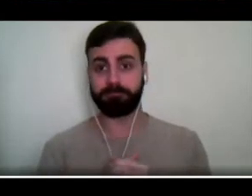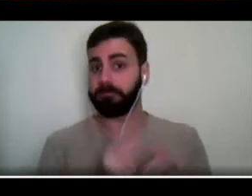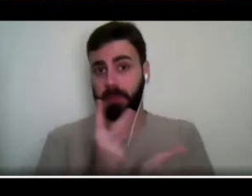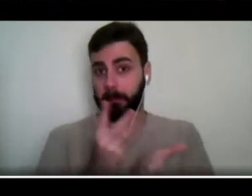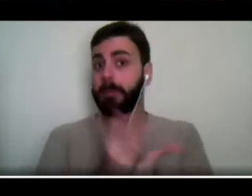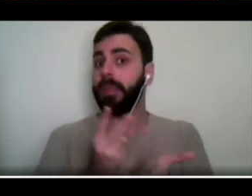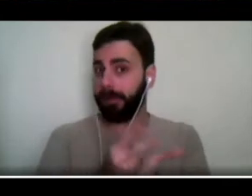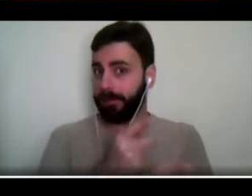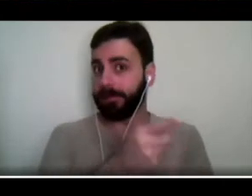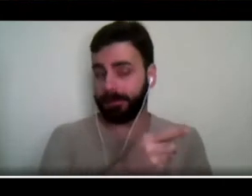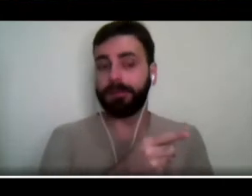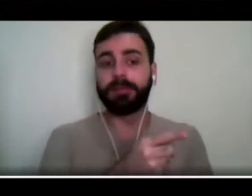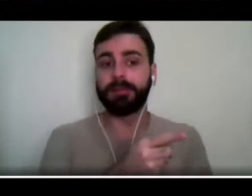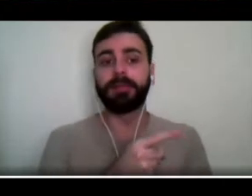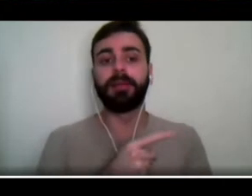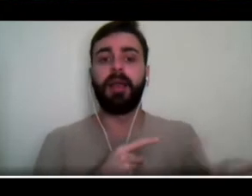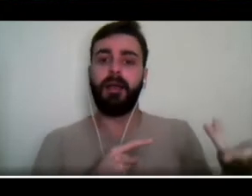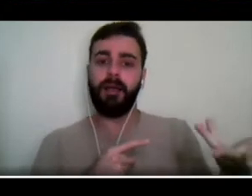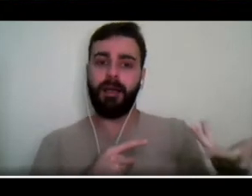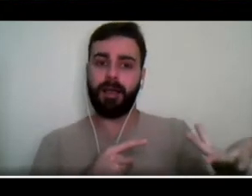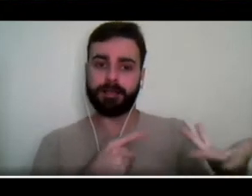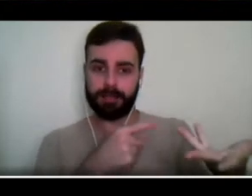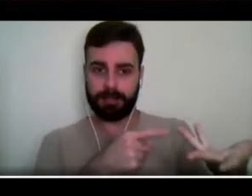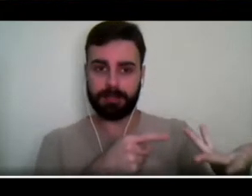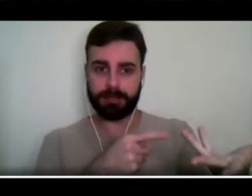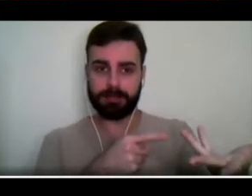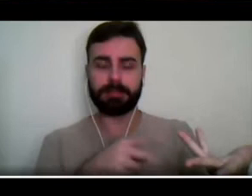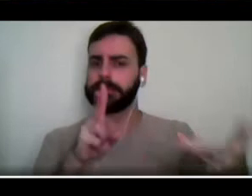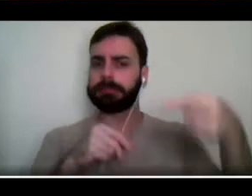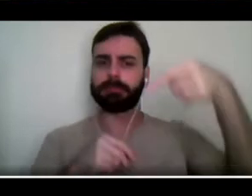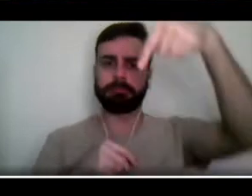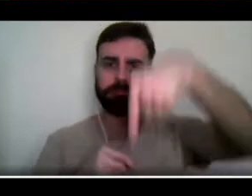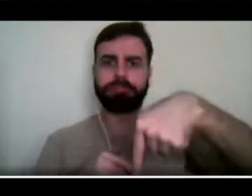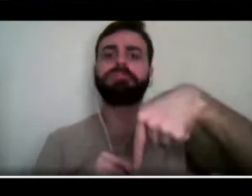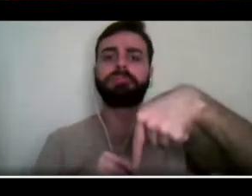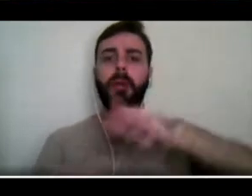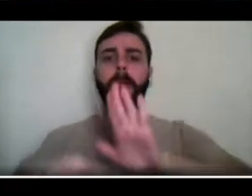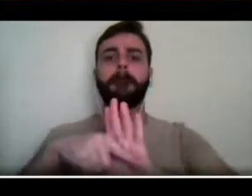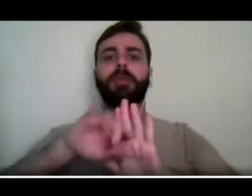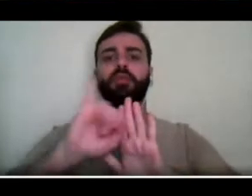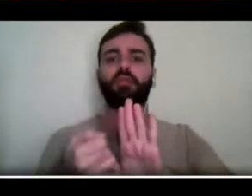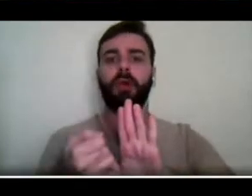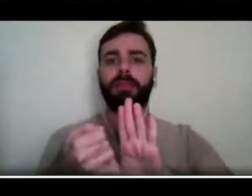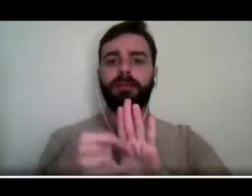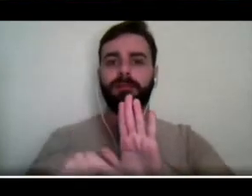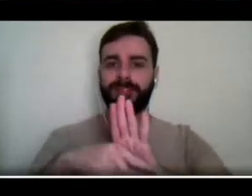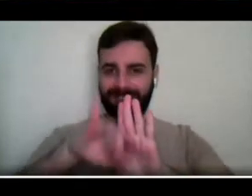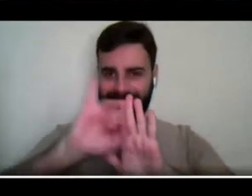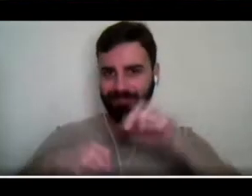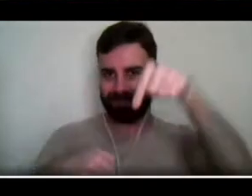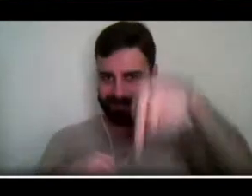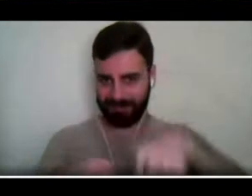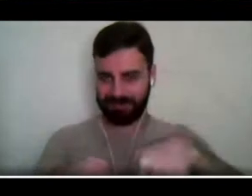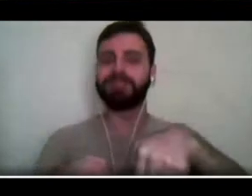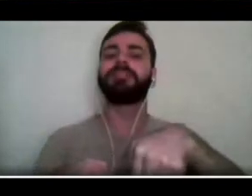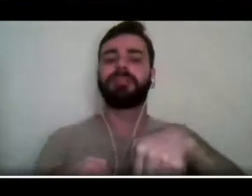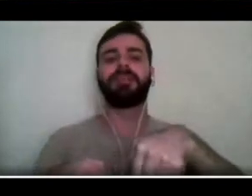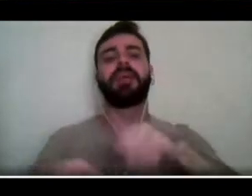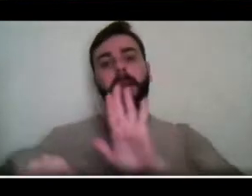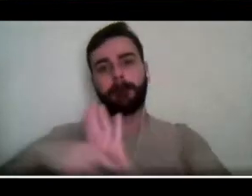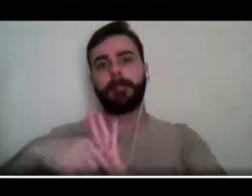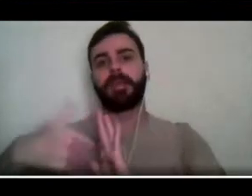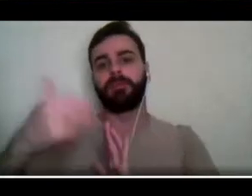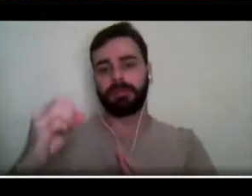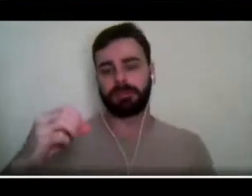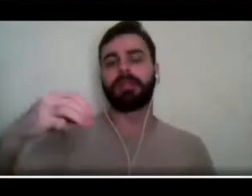sempre apontando para a direção menos J, né? E é menos 10 metros por segundo ao quadrado. Só que a velocidade, ela